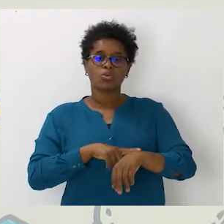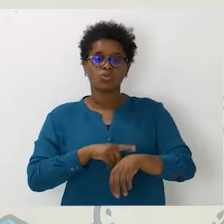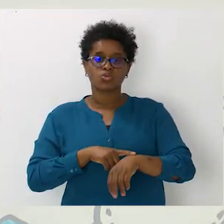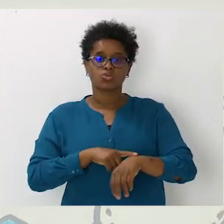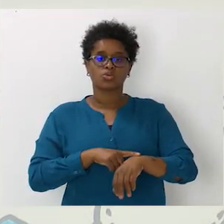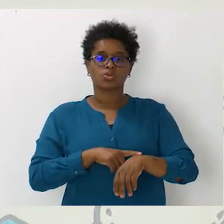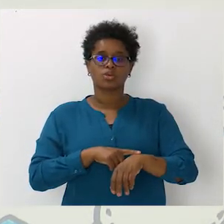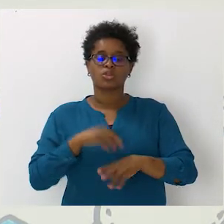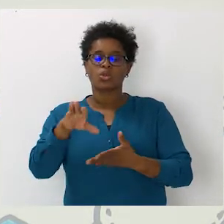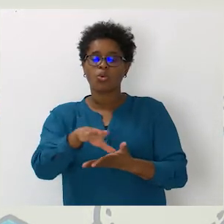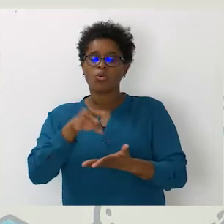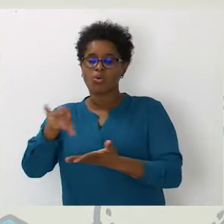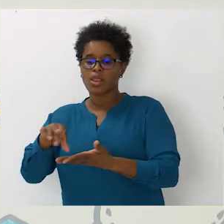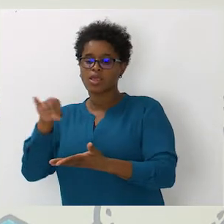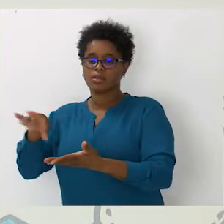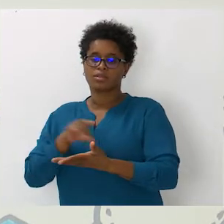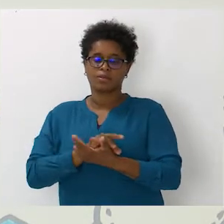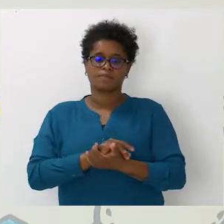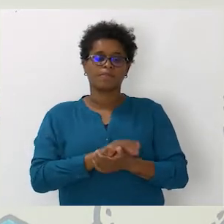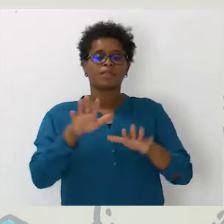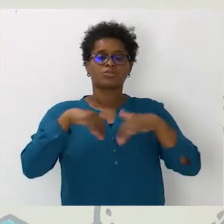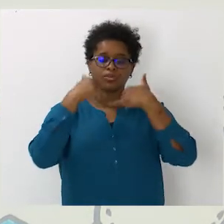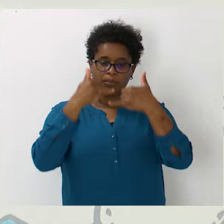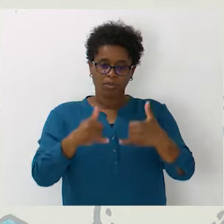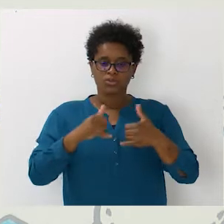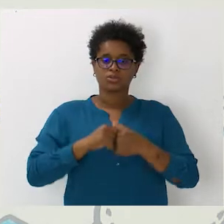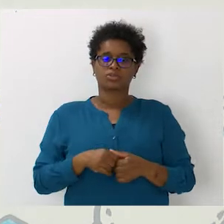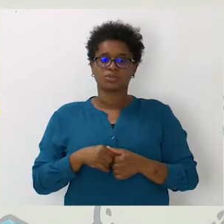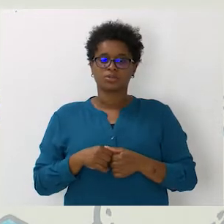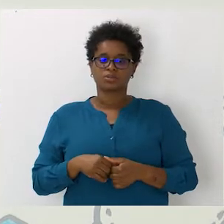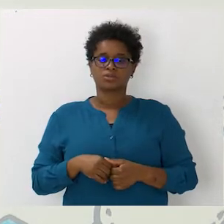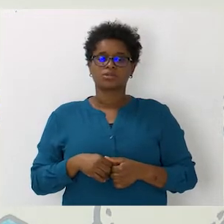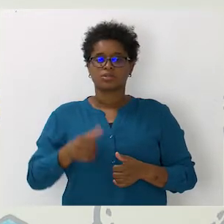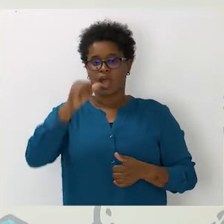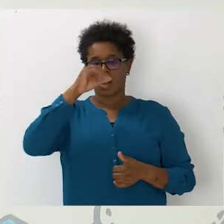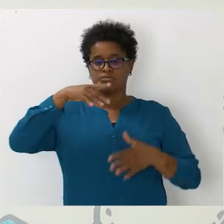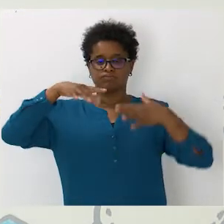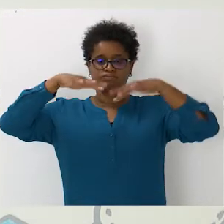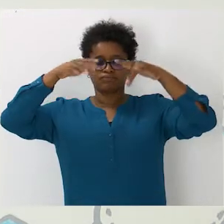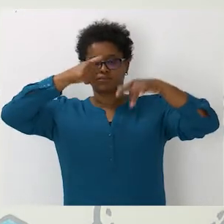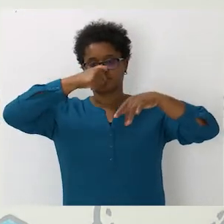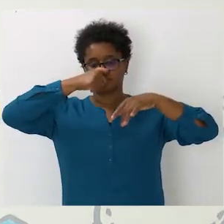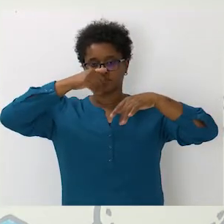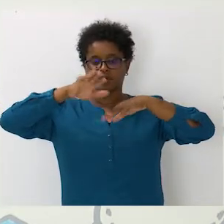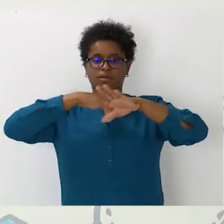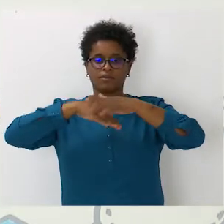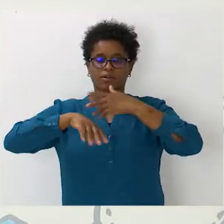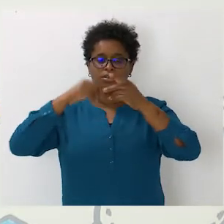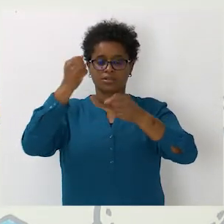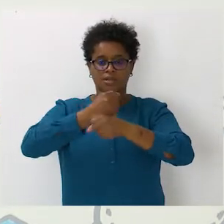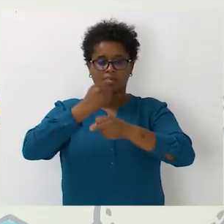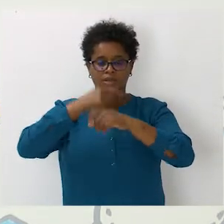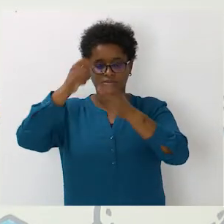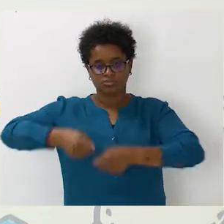período de colheitas. Portanto, depois das inundações, fazem